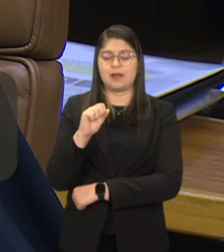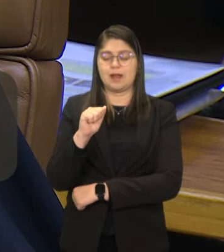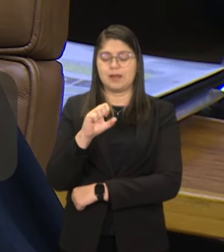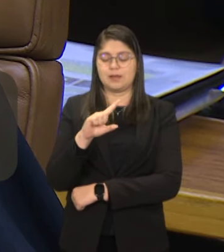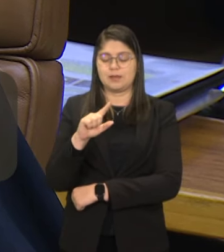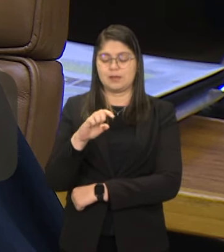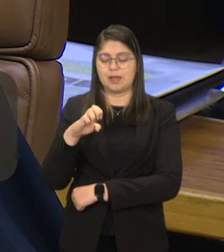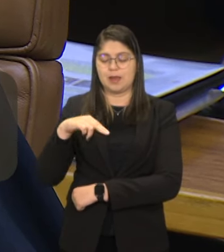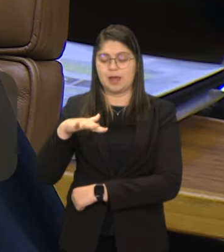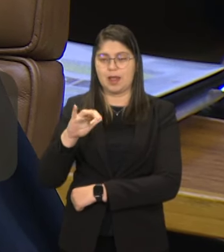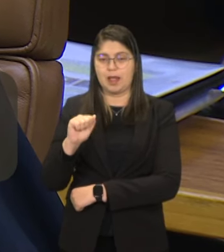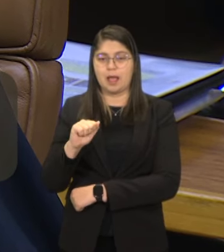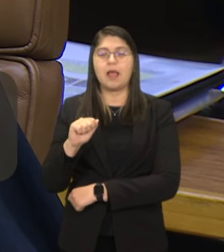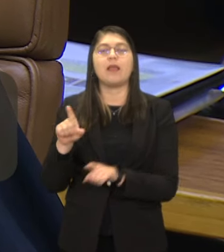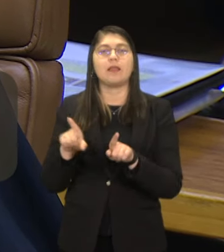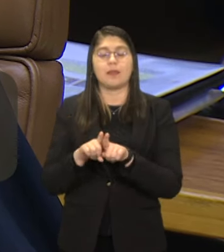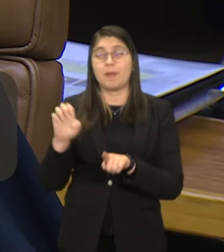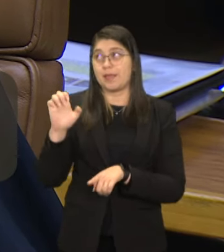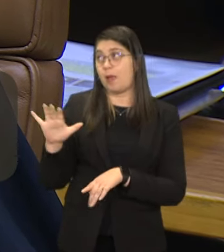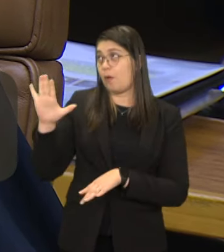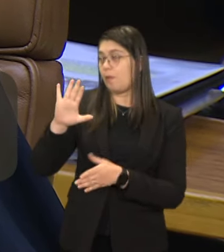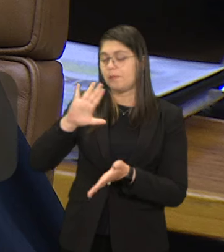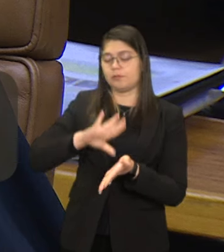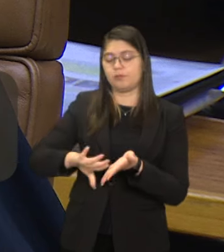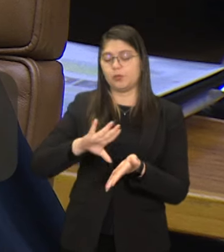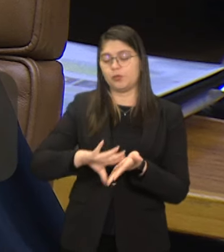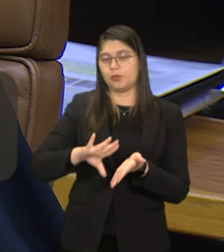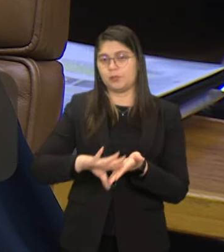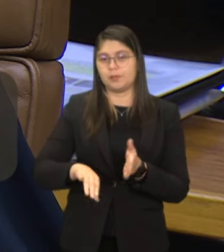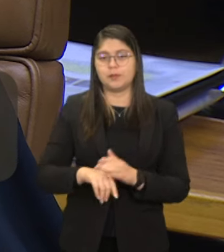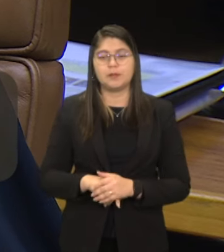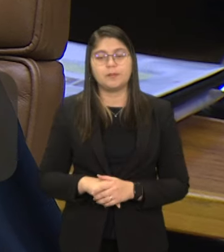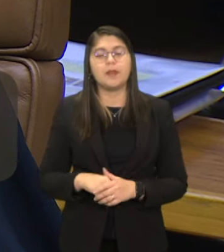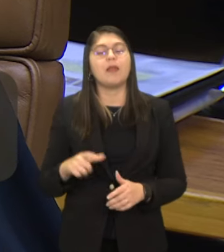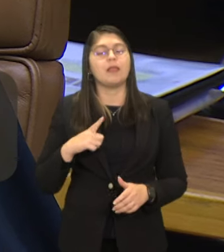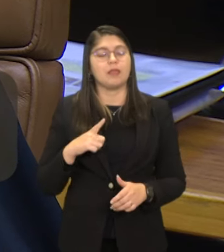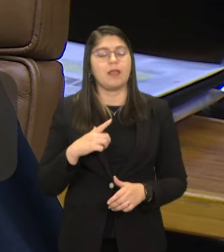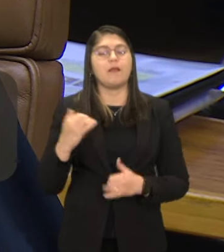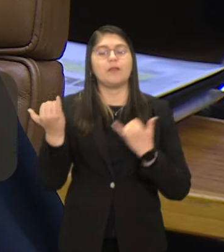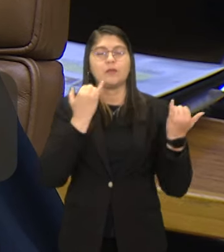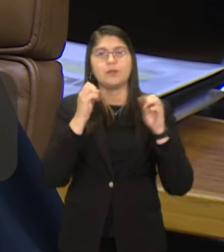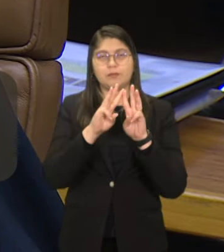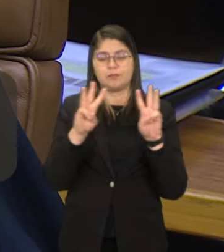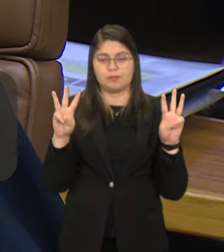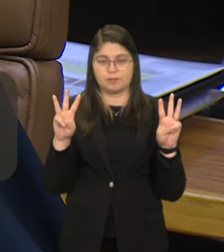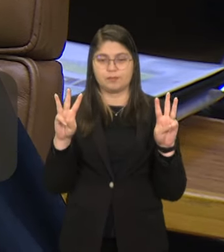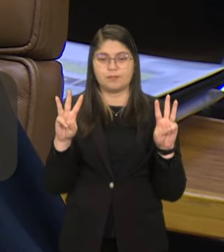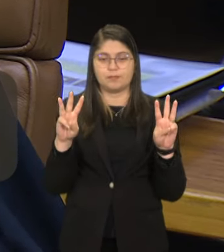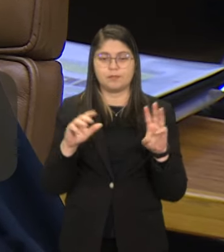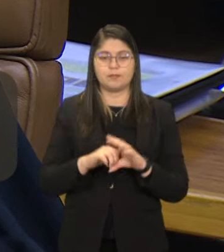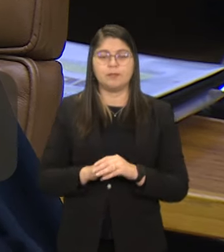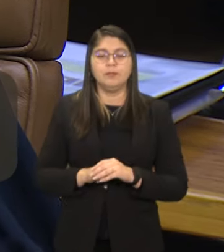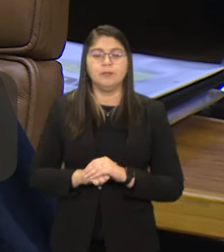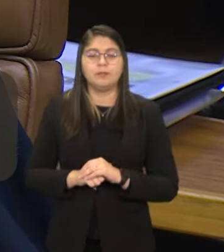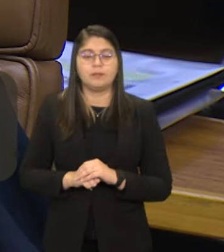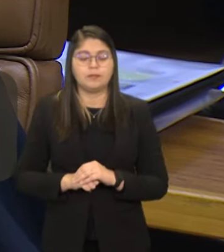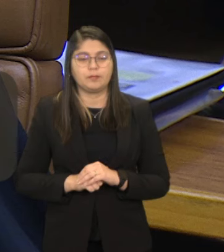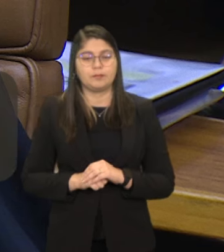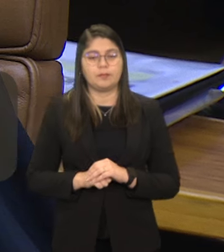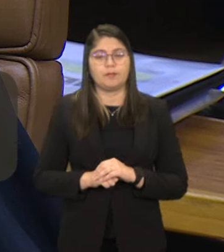europeu, conforme notícia disponibilizada no site da Associated Press.